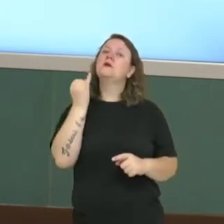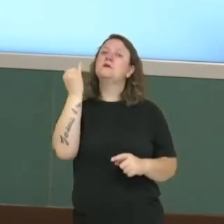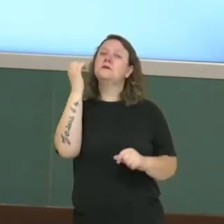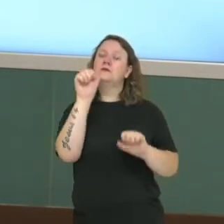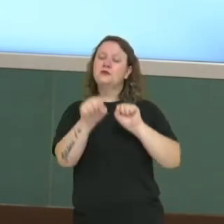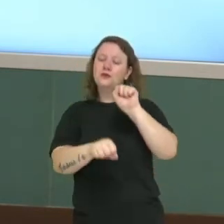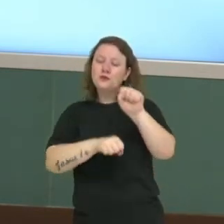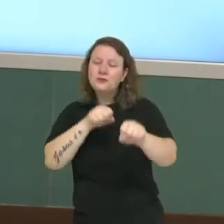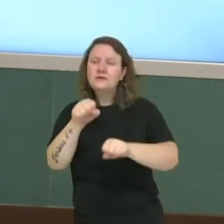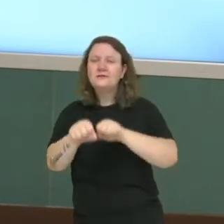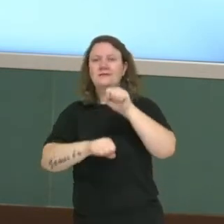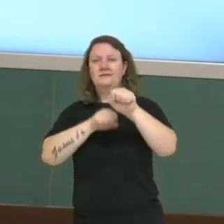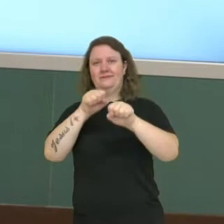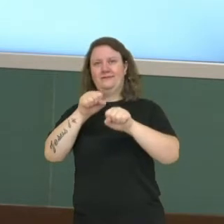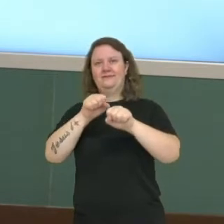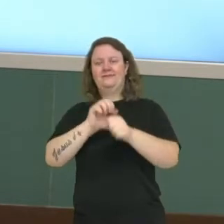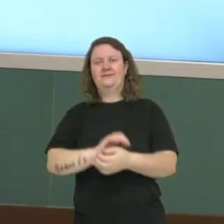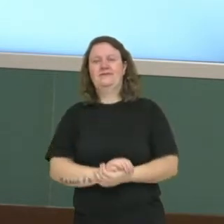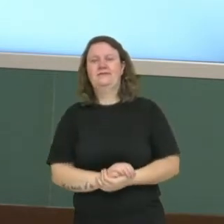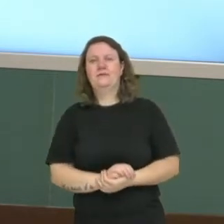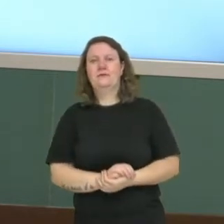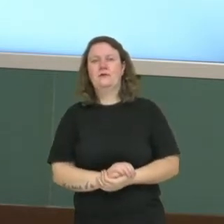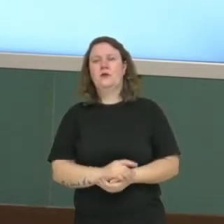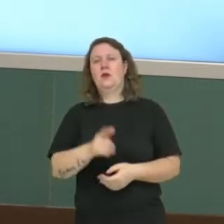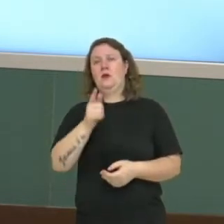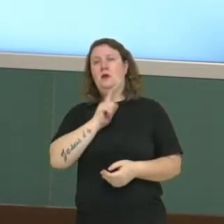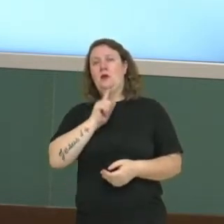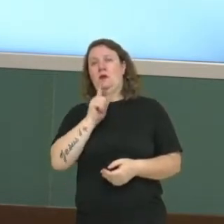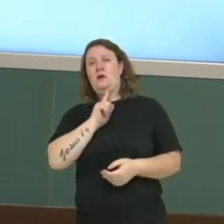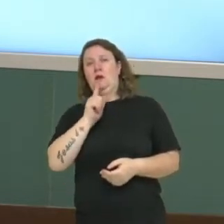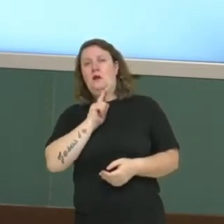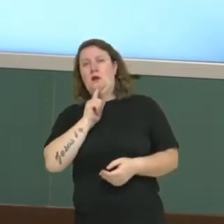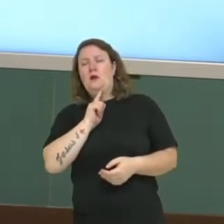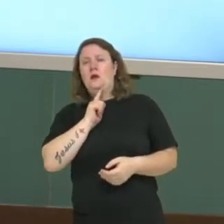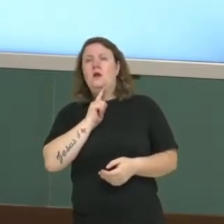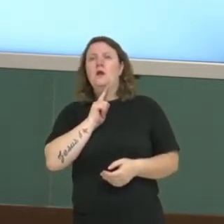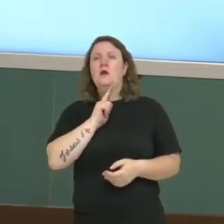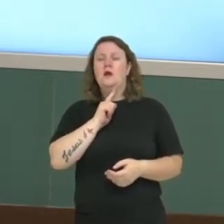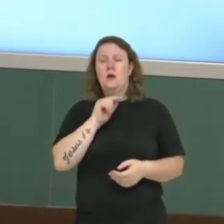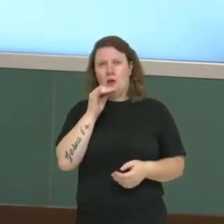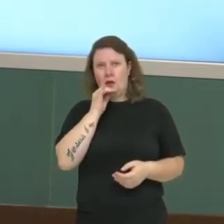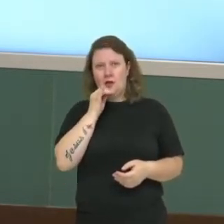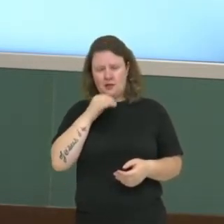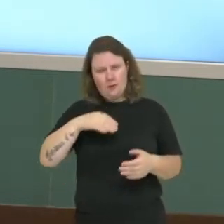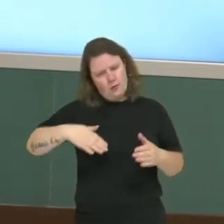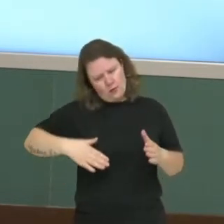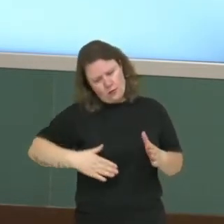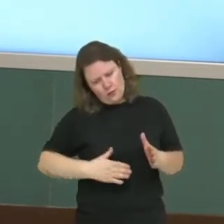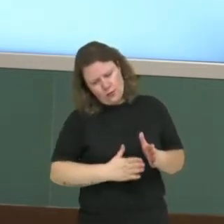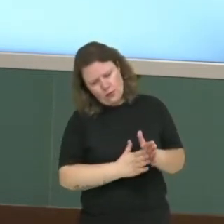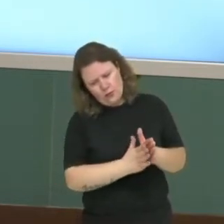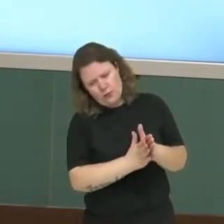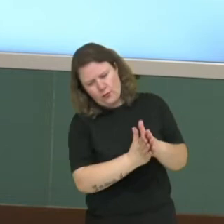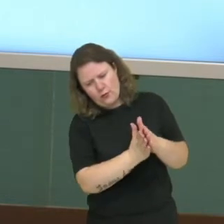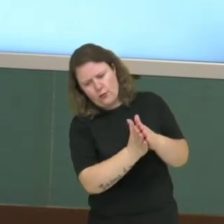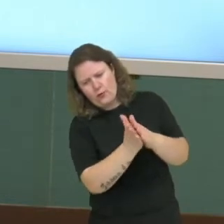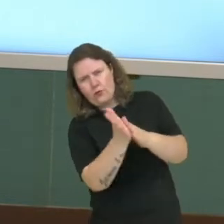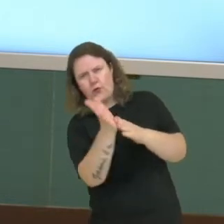de pista, tá? São aquela pista inclinada nas curvas, principalmente,